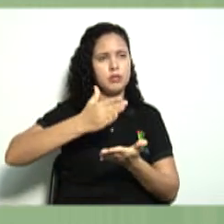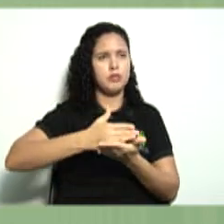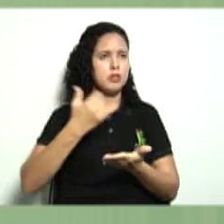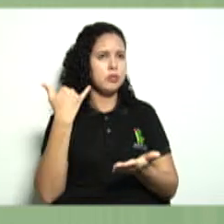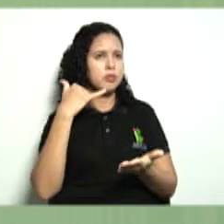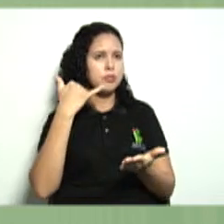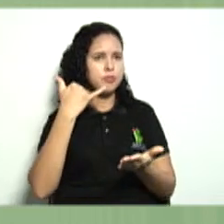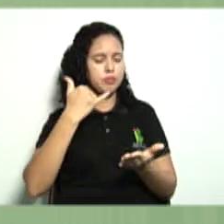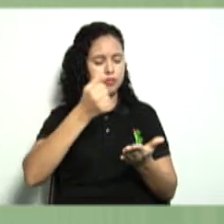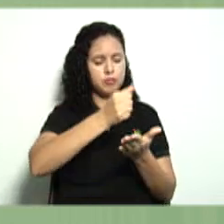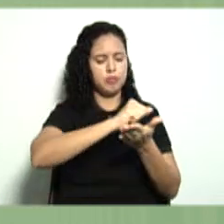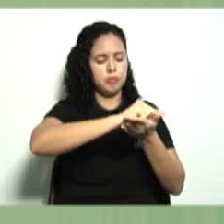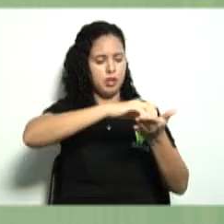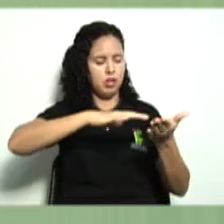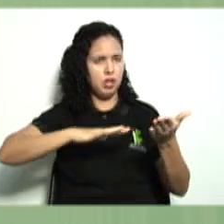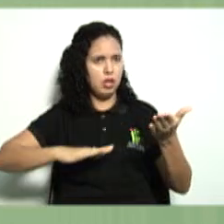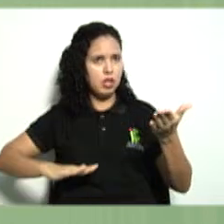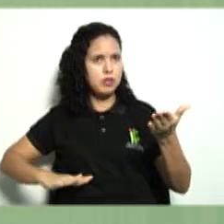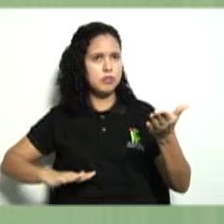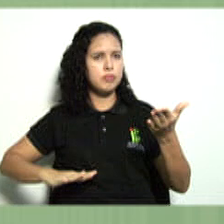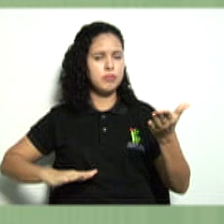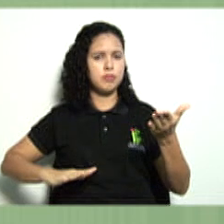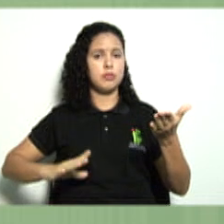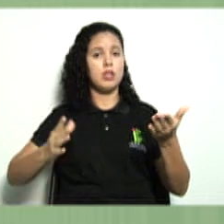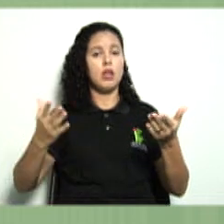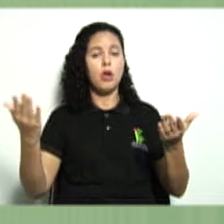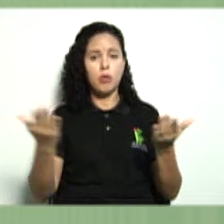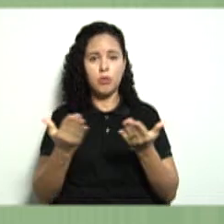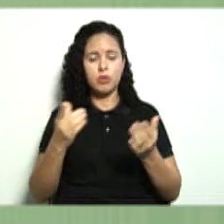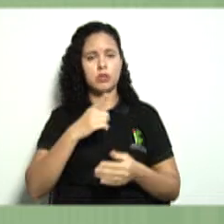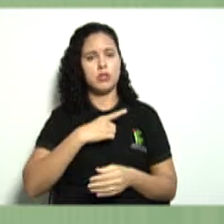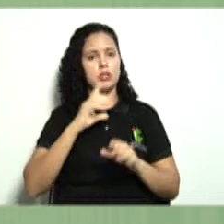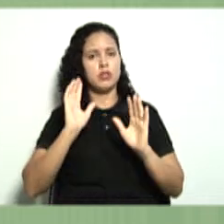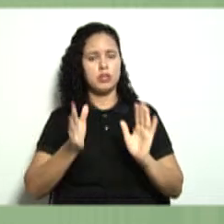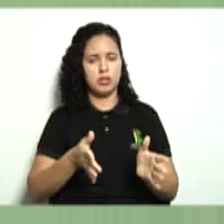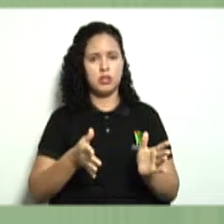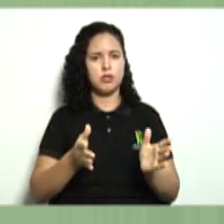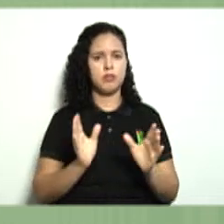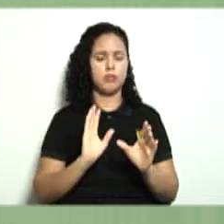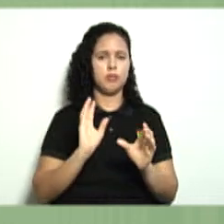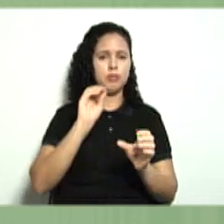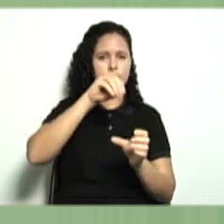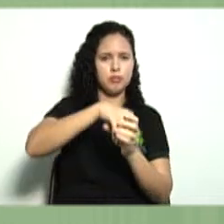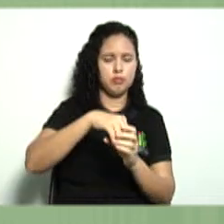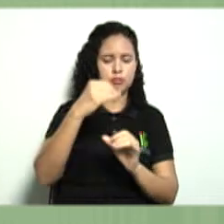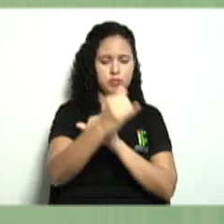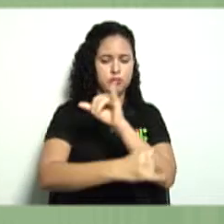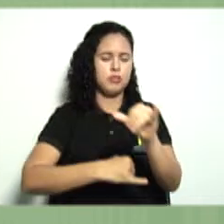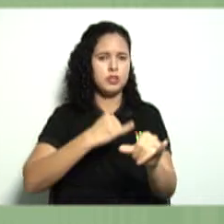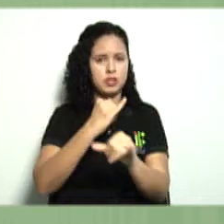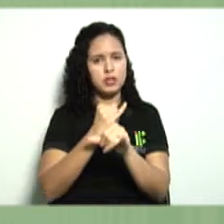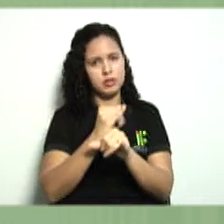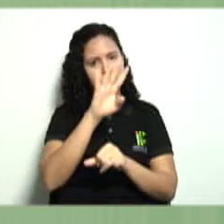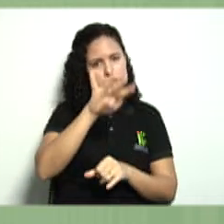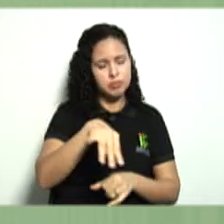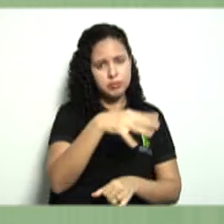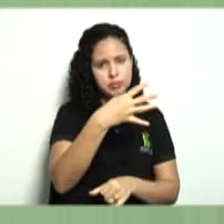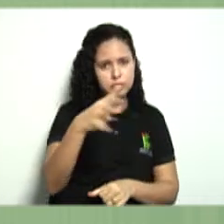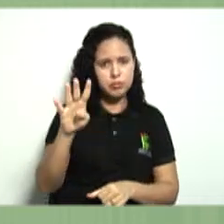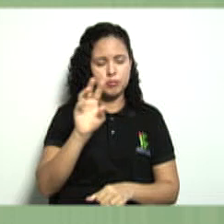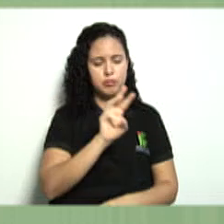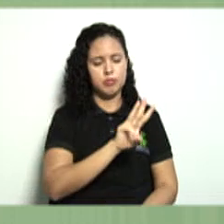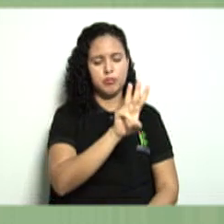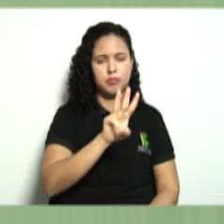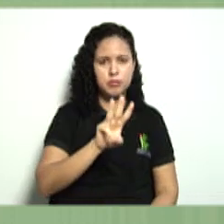Saulo frisou bem, existe agora, a gente tem a opção de encontrar listas também eletrônicas, através aí de